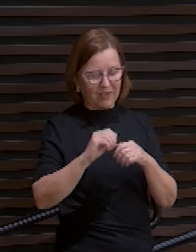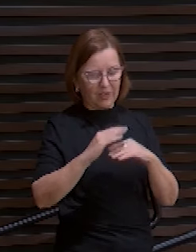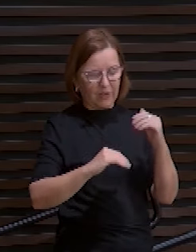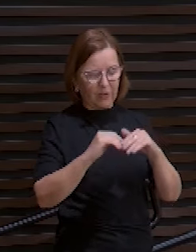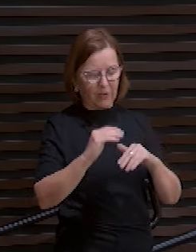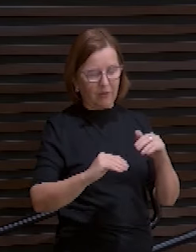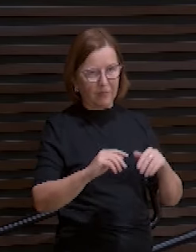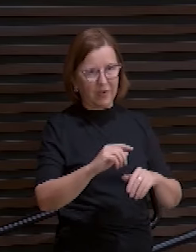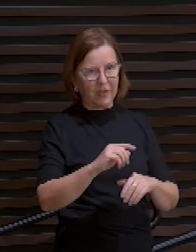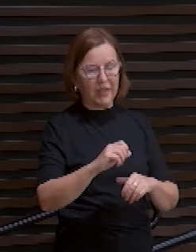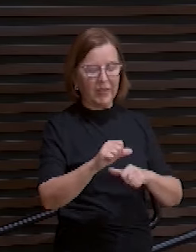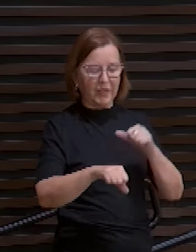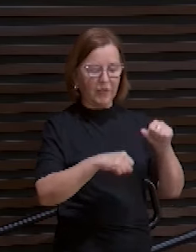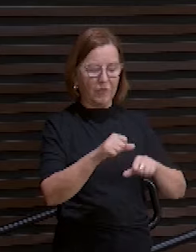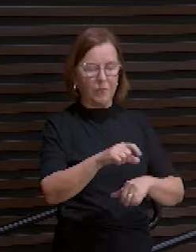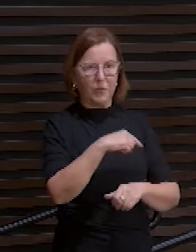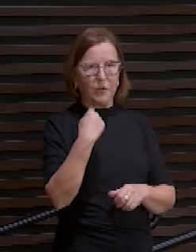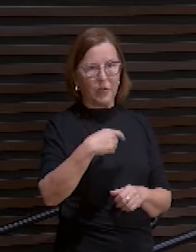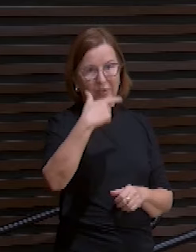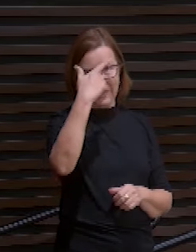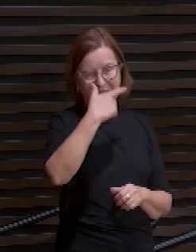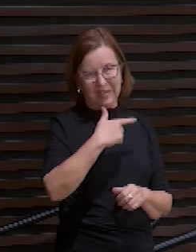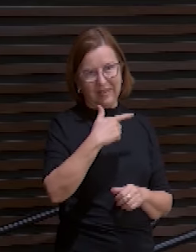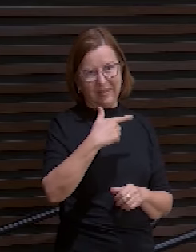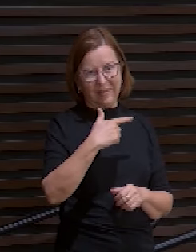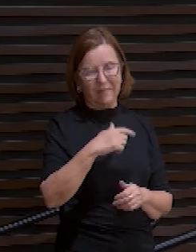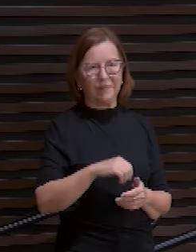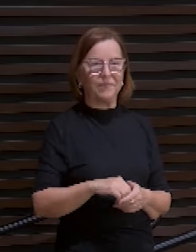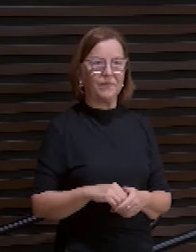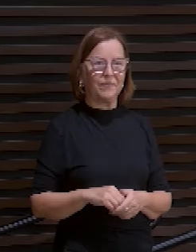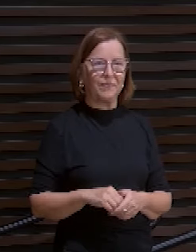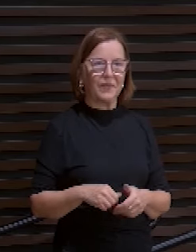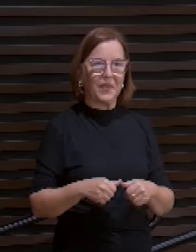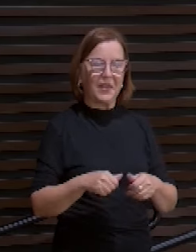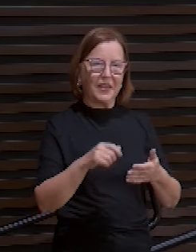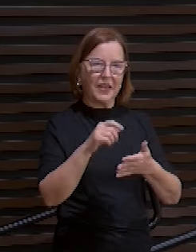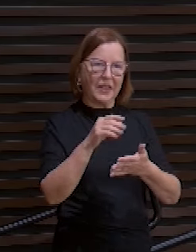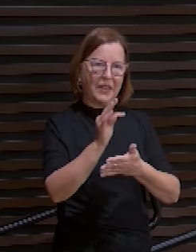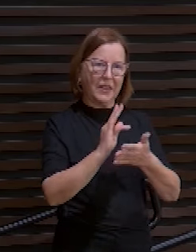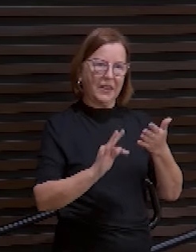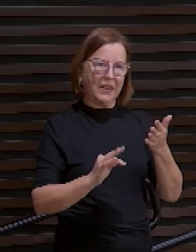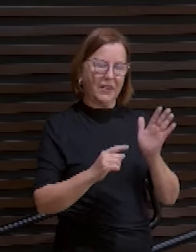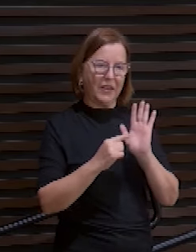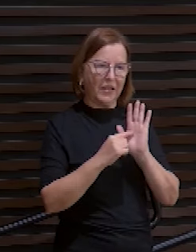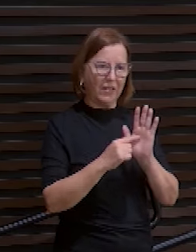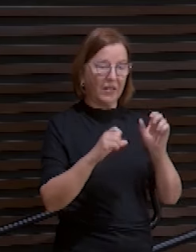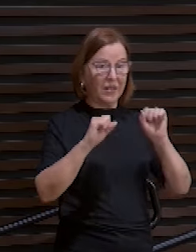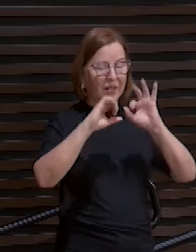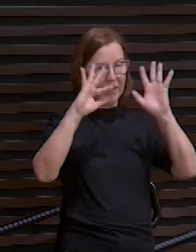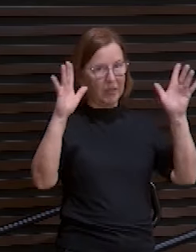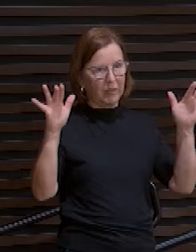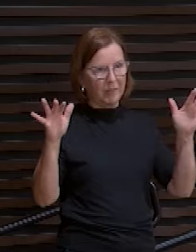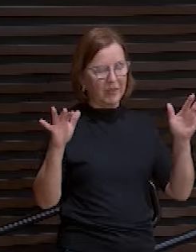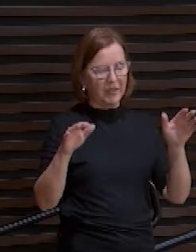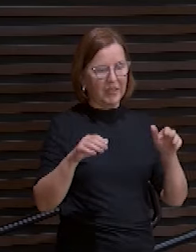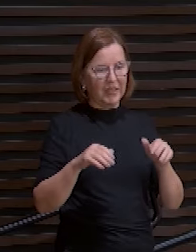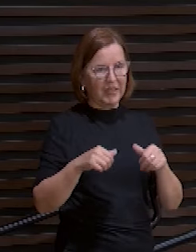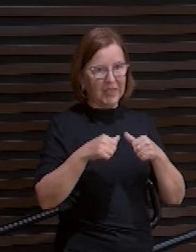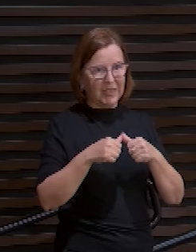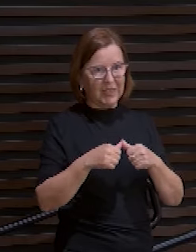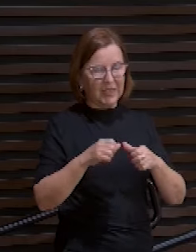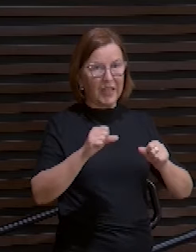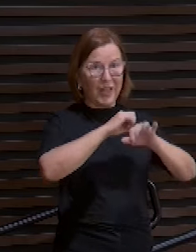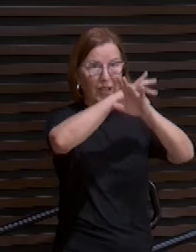esse texto que acabamos de ler revela claramente que essa glória crescente é